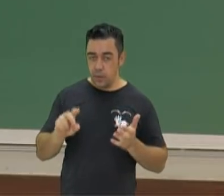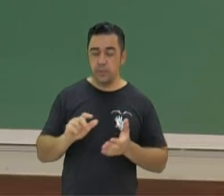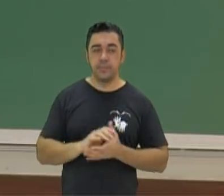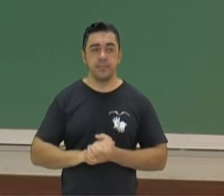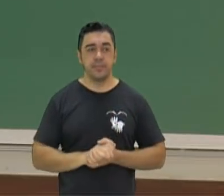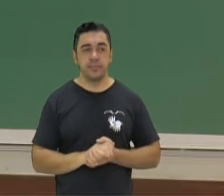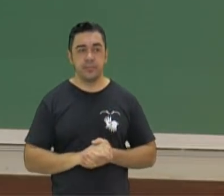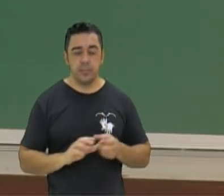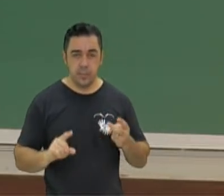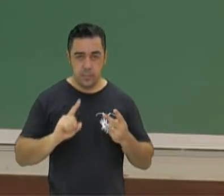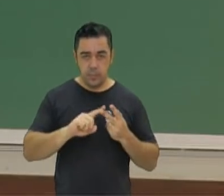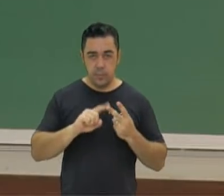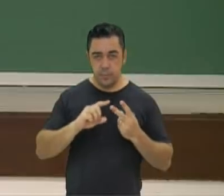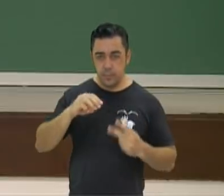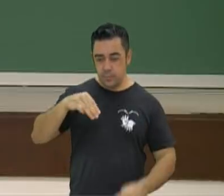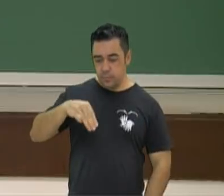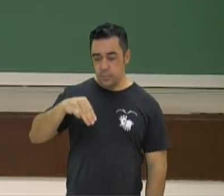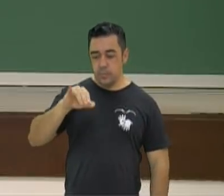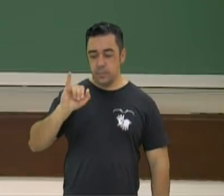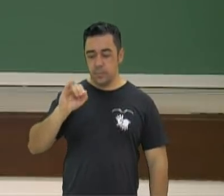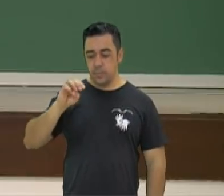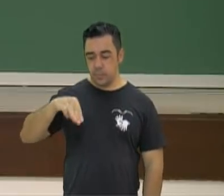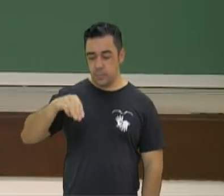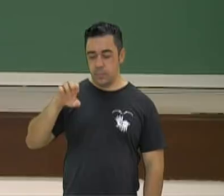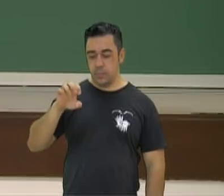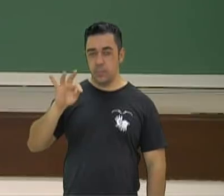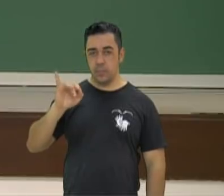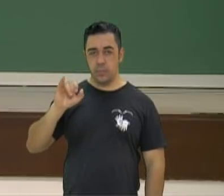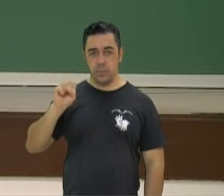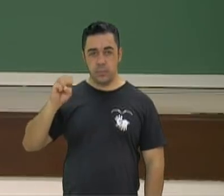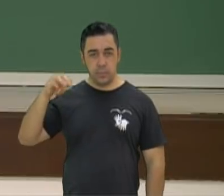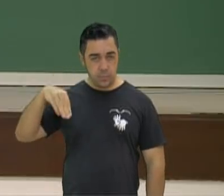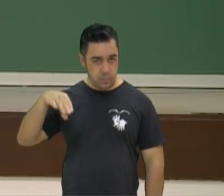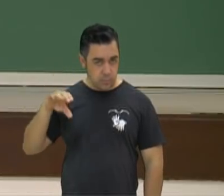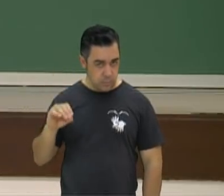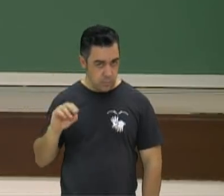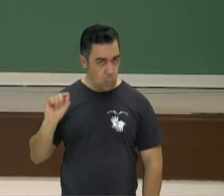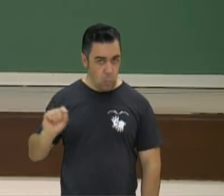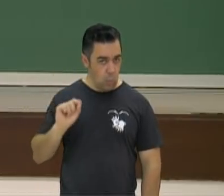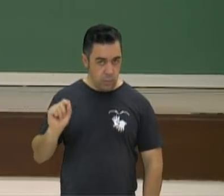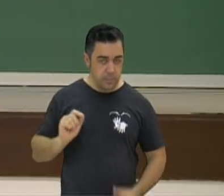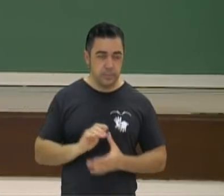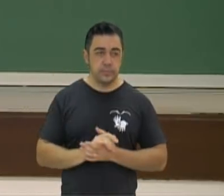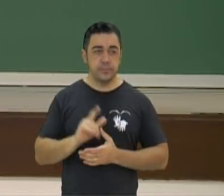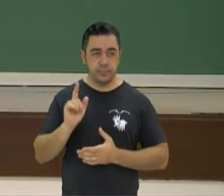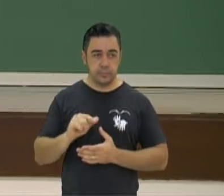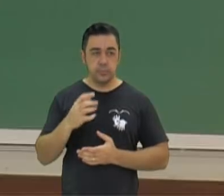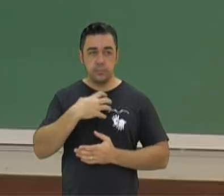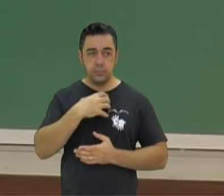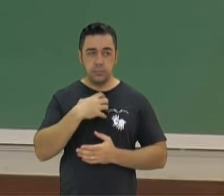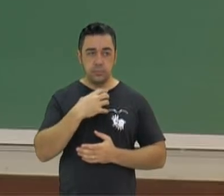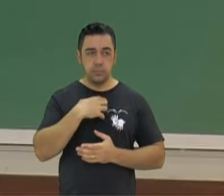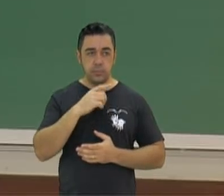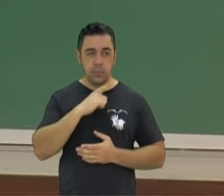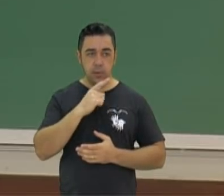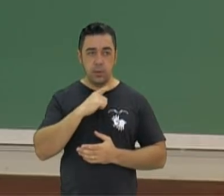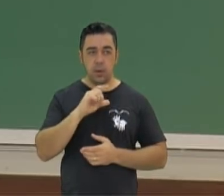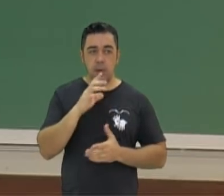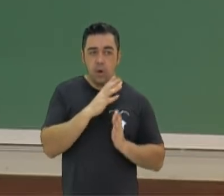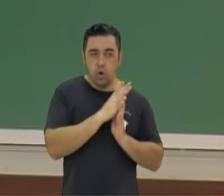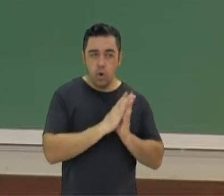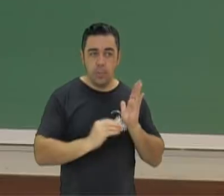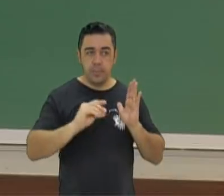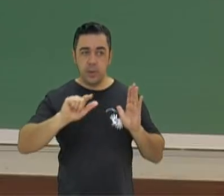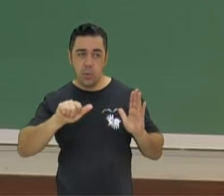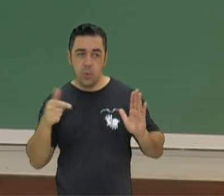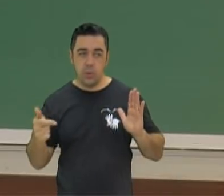Tá? Segundo conceito, mimetismo. Olha só o mimetismo. É uma espécie que imita outra espécie. Por